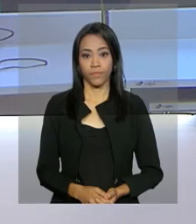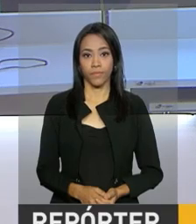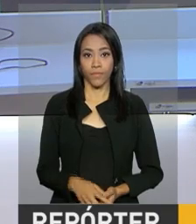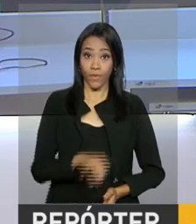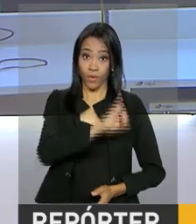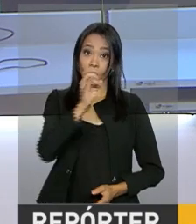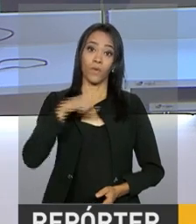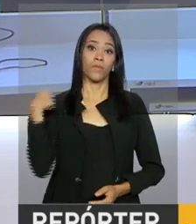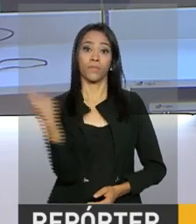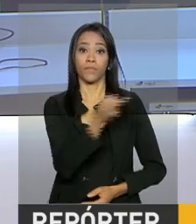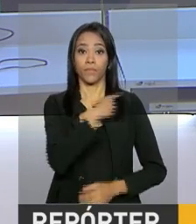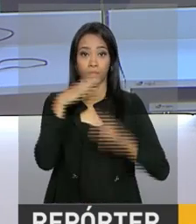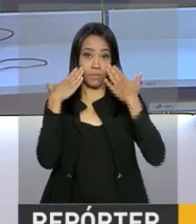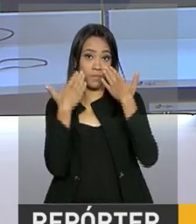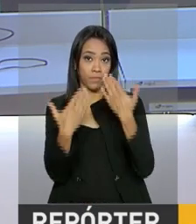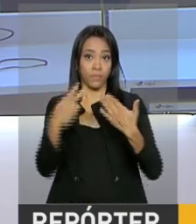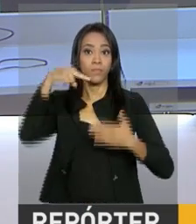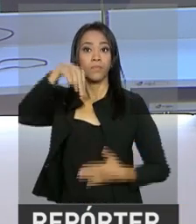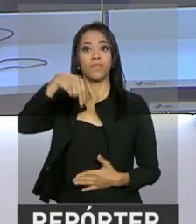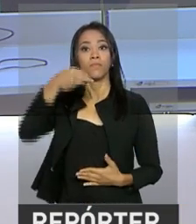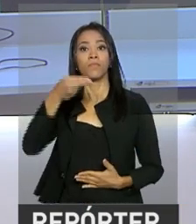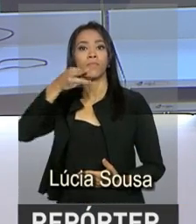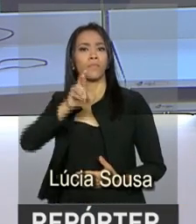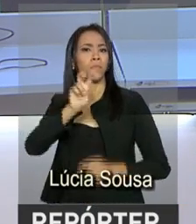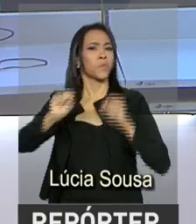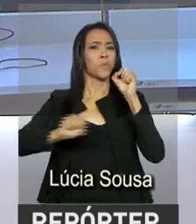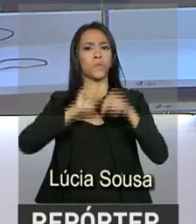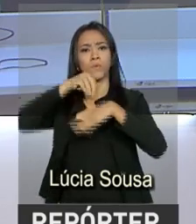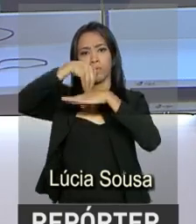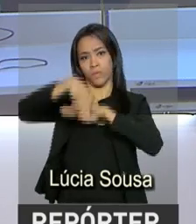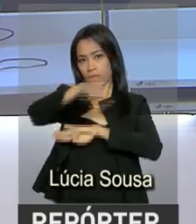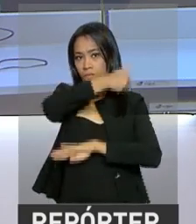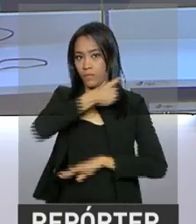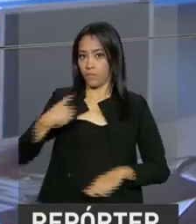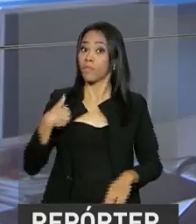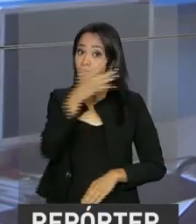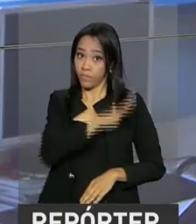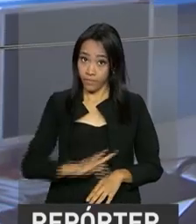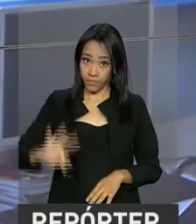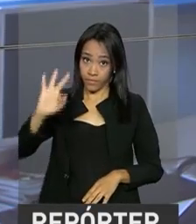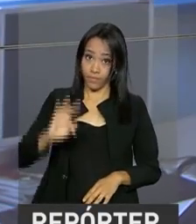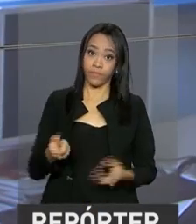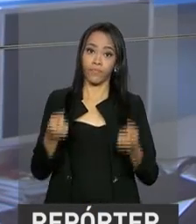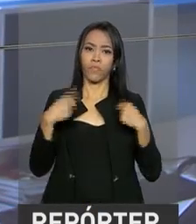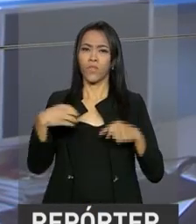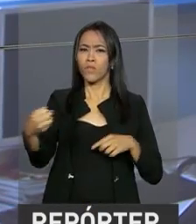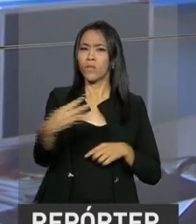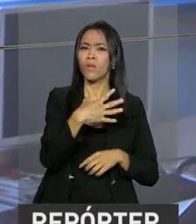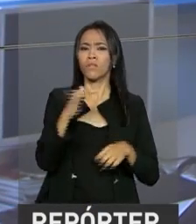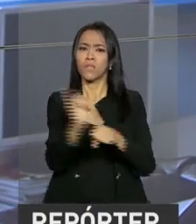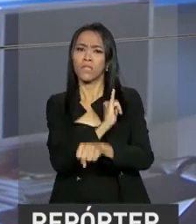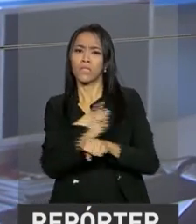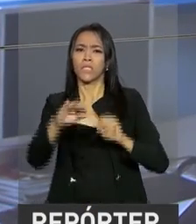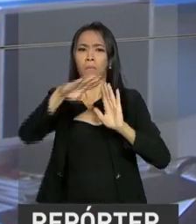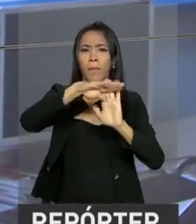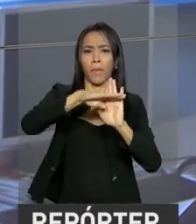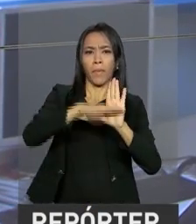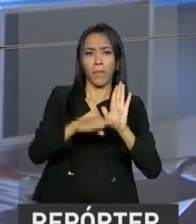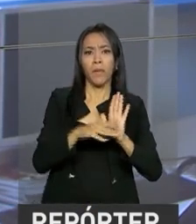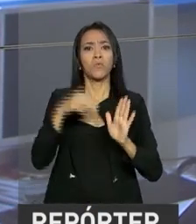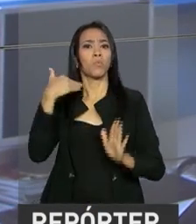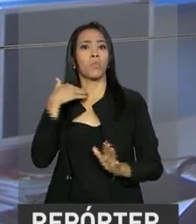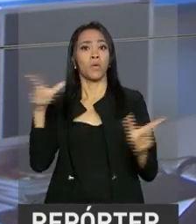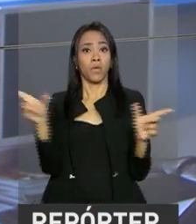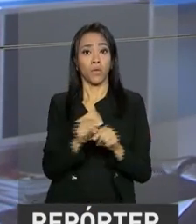Olá estamos de volta com o repórter NBR e as notícias do governo federal novas medidas do BNDS o Banco